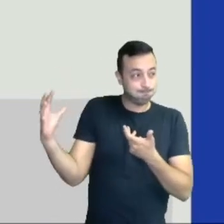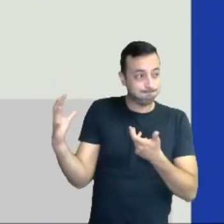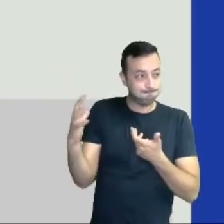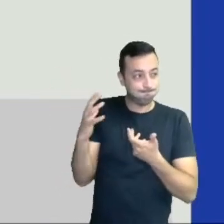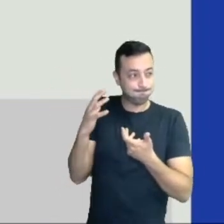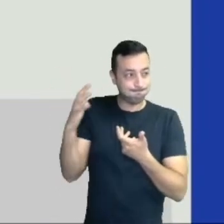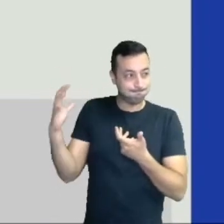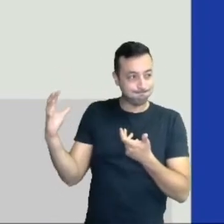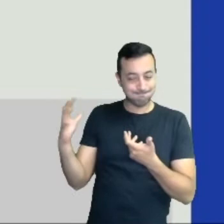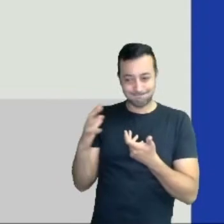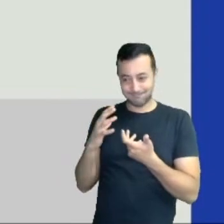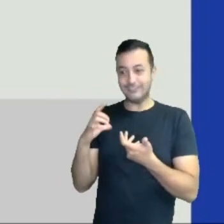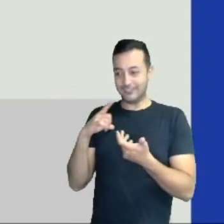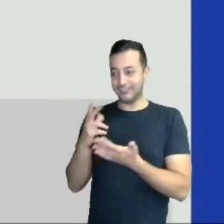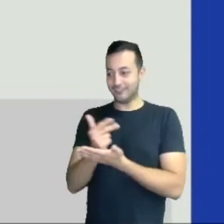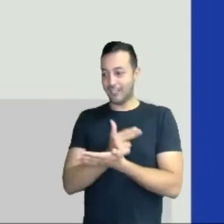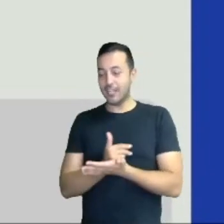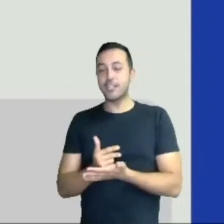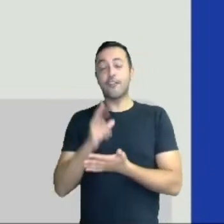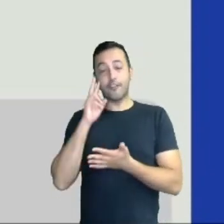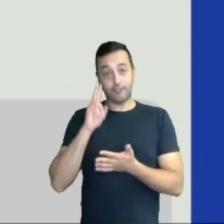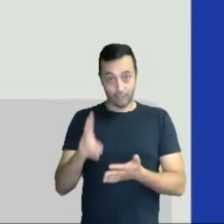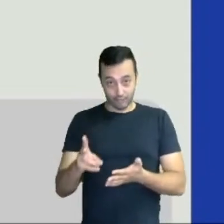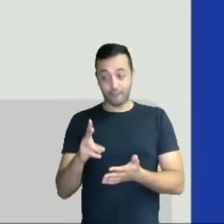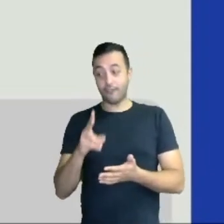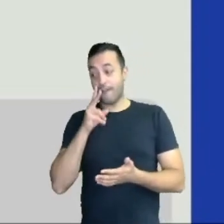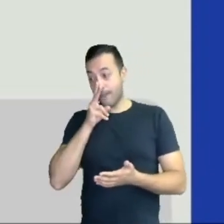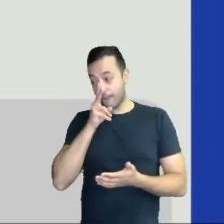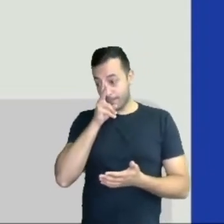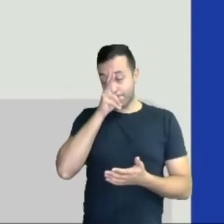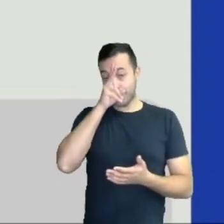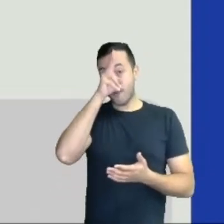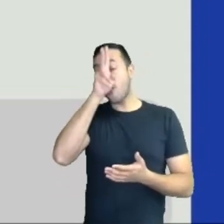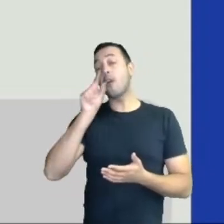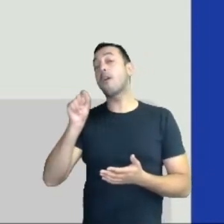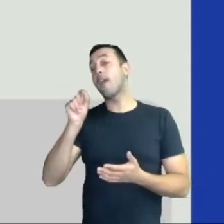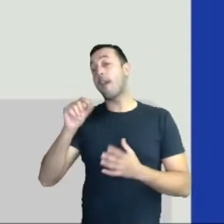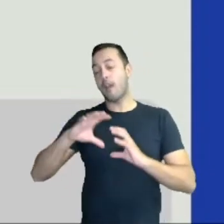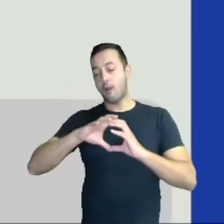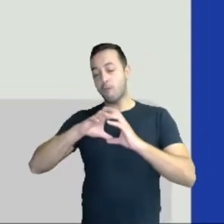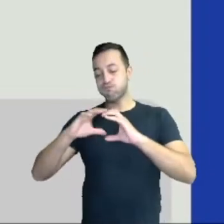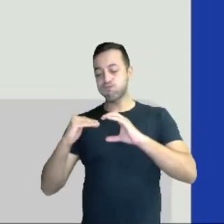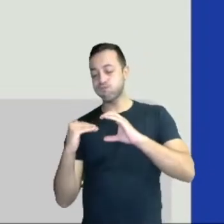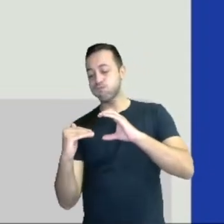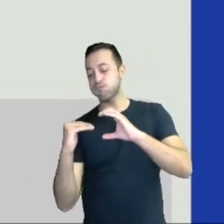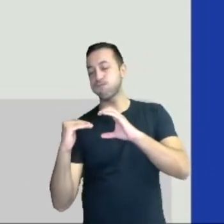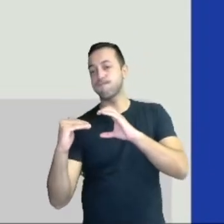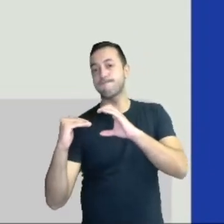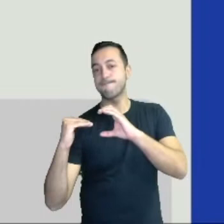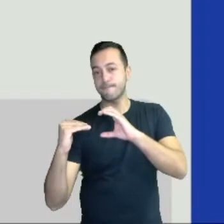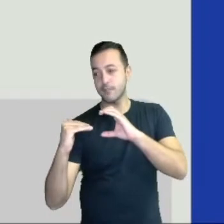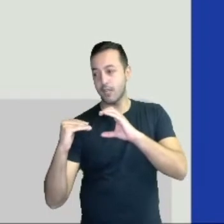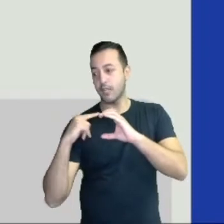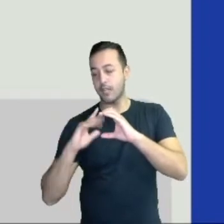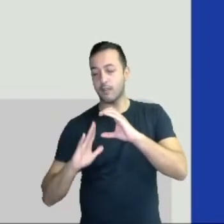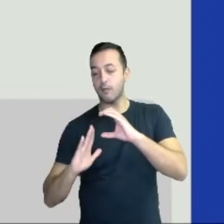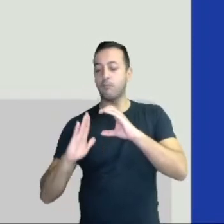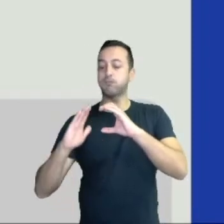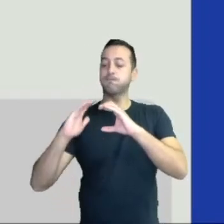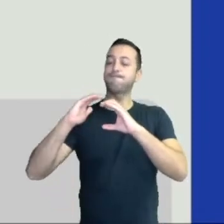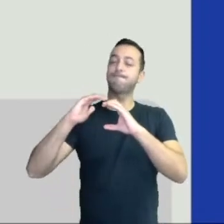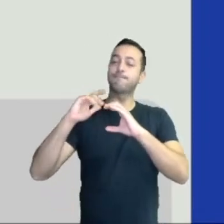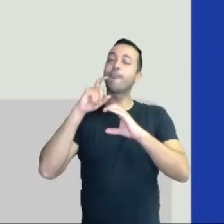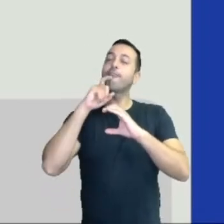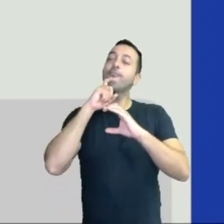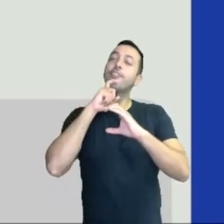desenho. Observaram que os raios são mais fortes, né, para o meio da Terra, né? Quando vai passando para as laterais, vai ficando